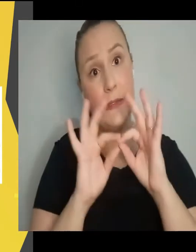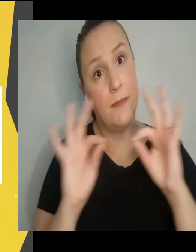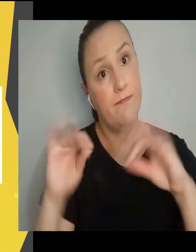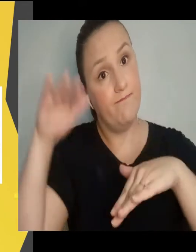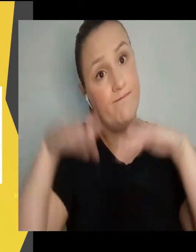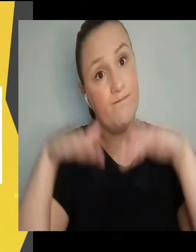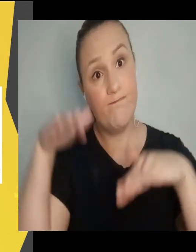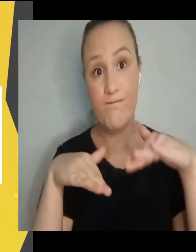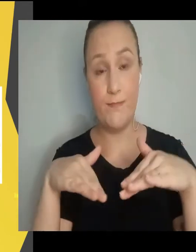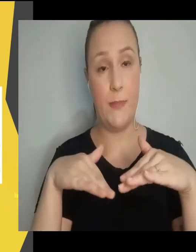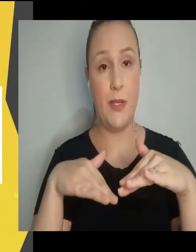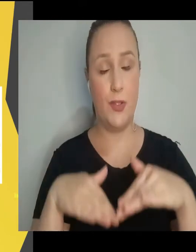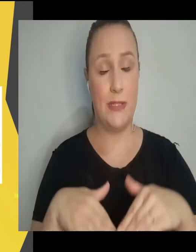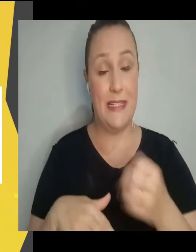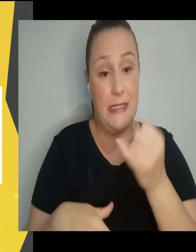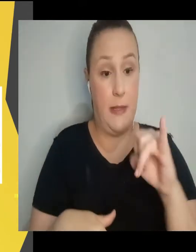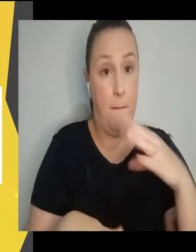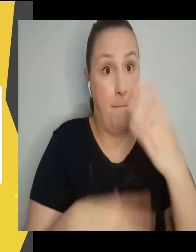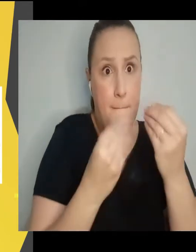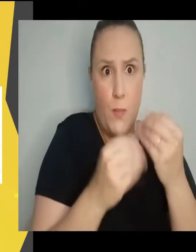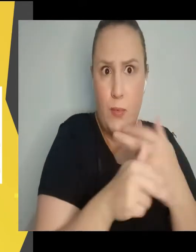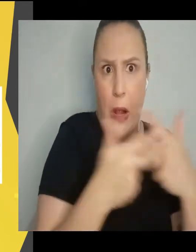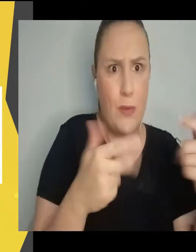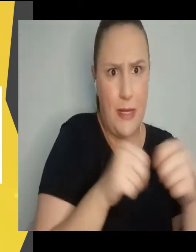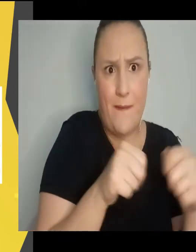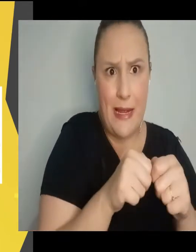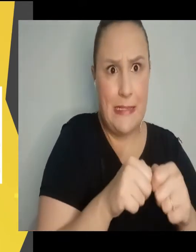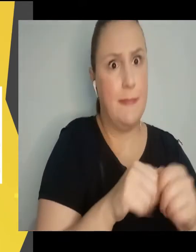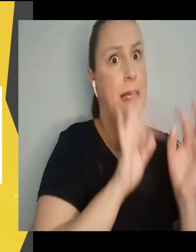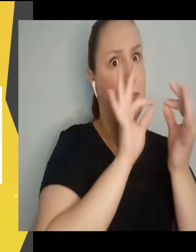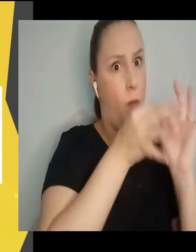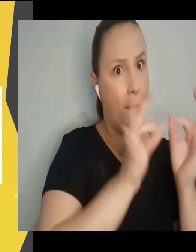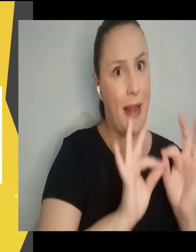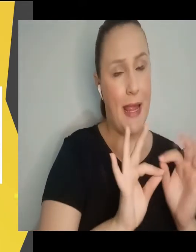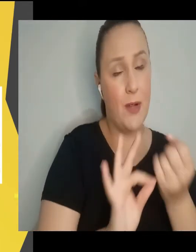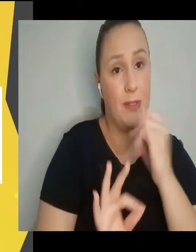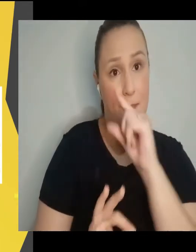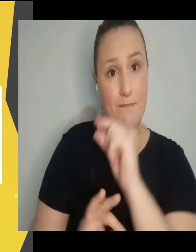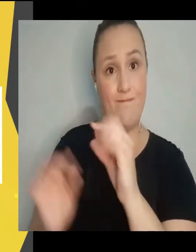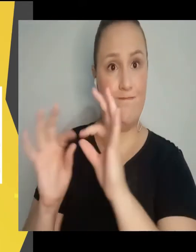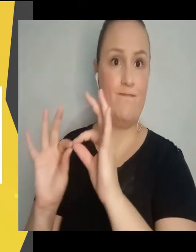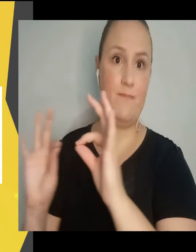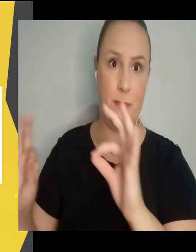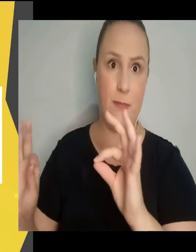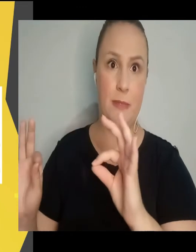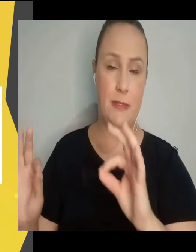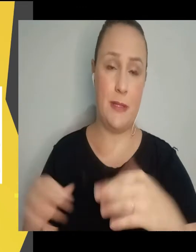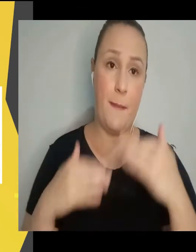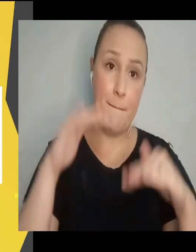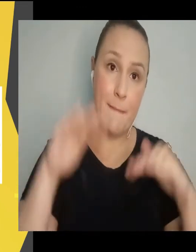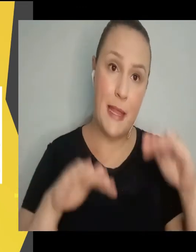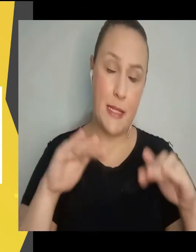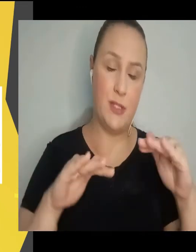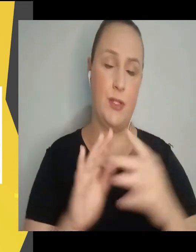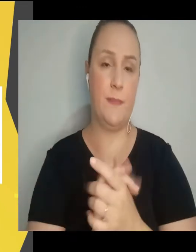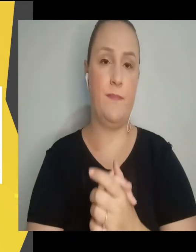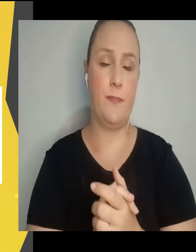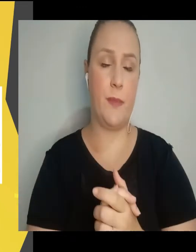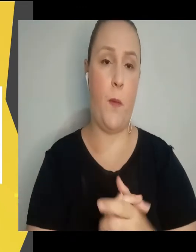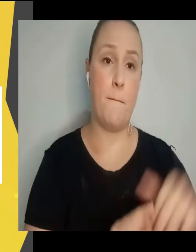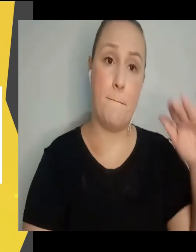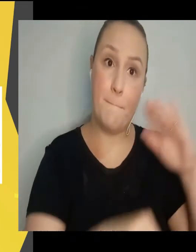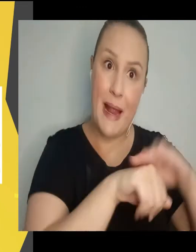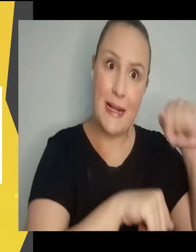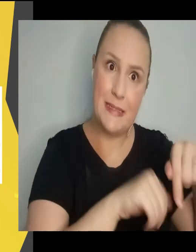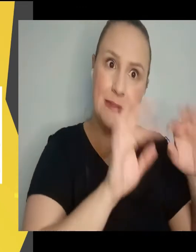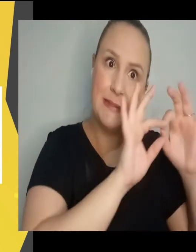mais complexo ou mais simples. Quanto mais funções, então, o nosso receptor